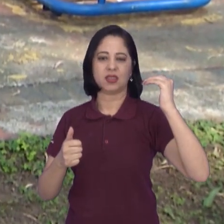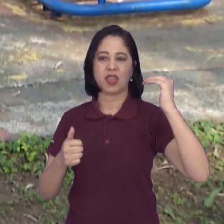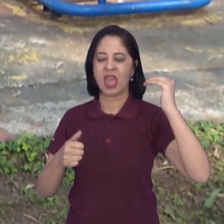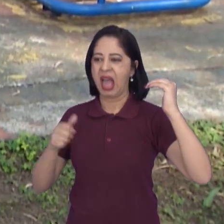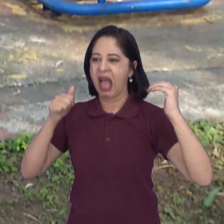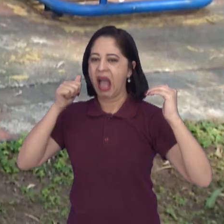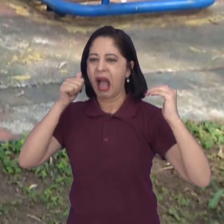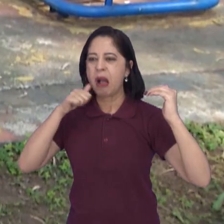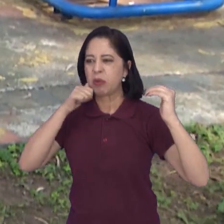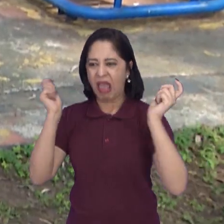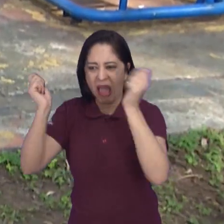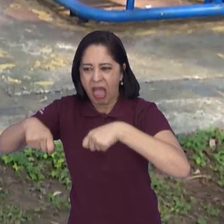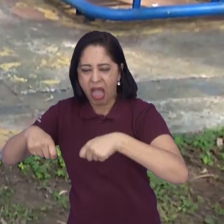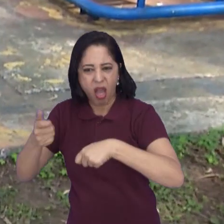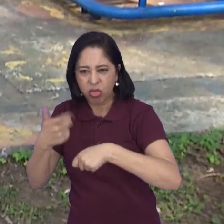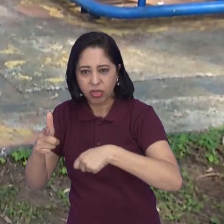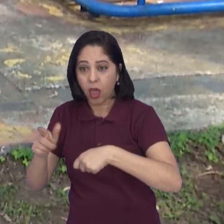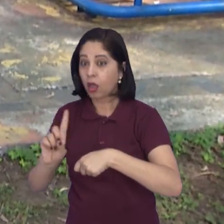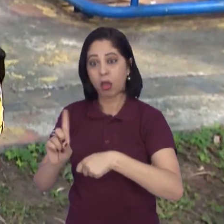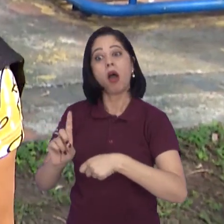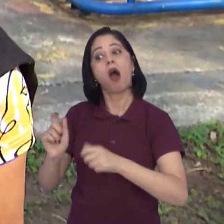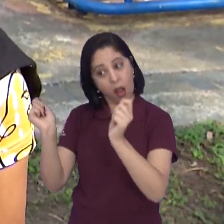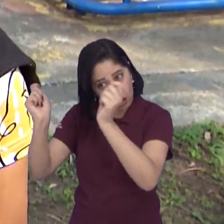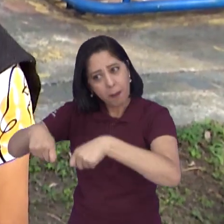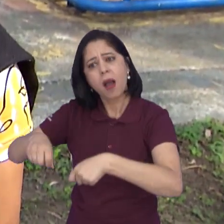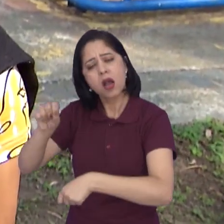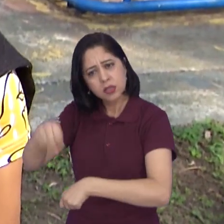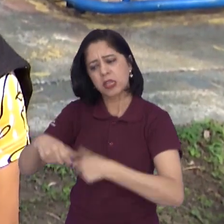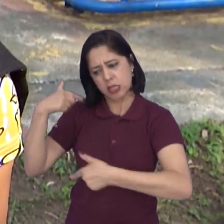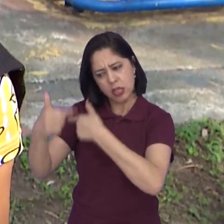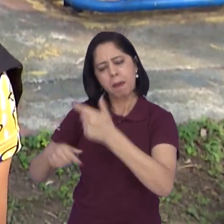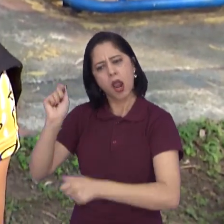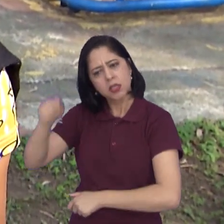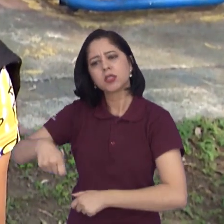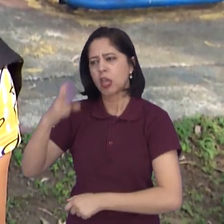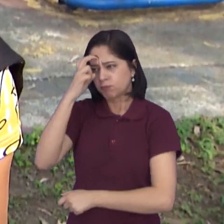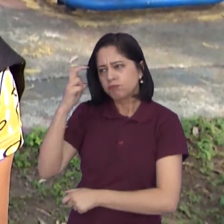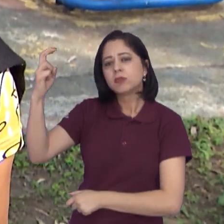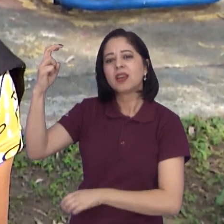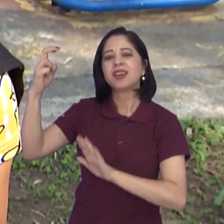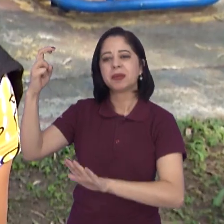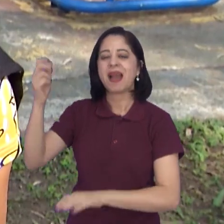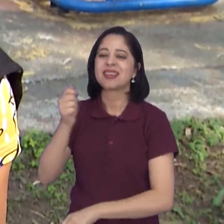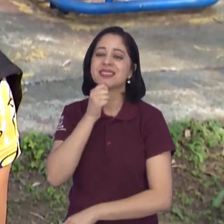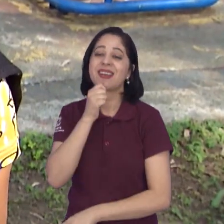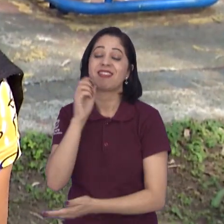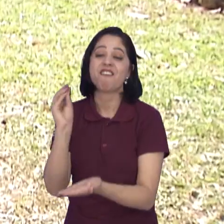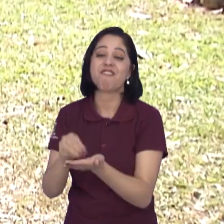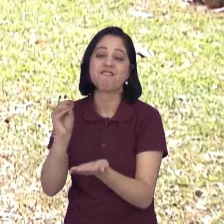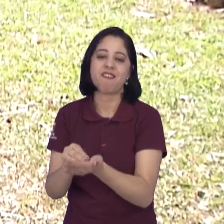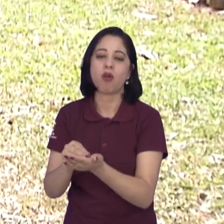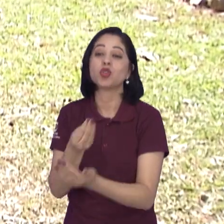não consegue sim, trabalha e eu acho que tem, assim, muita competência. Mas ainda é discriminada,